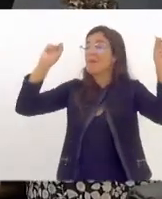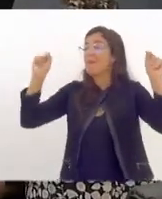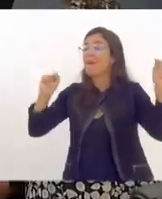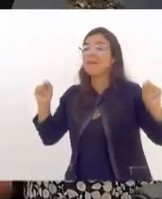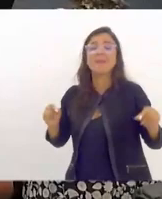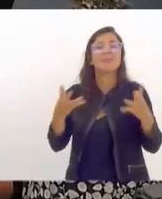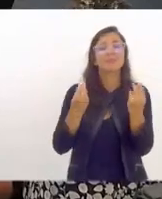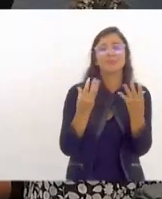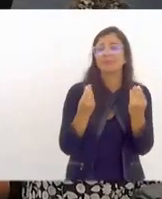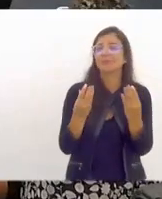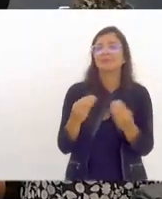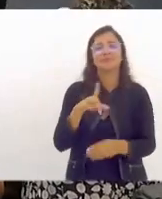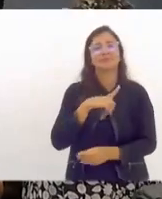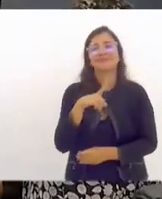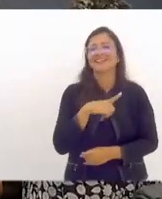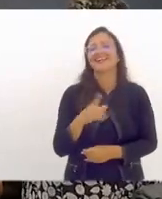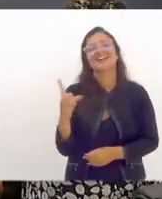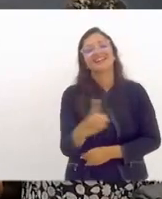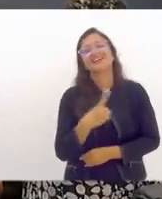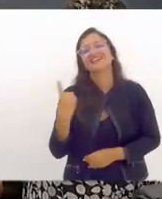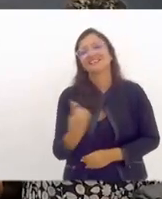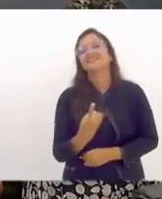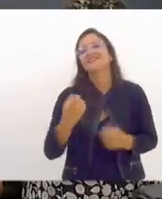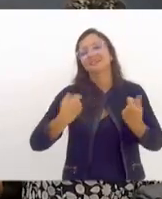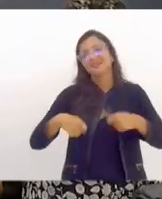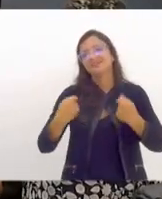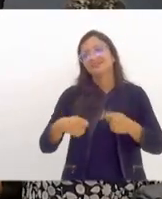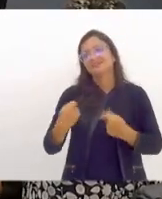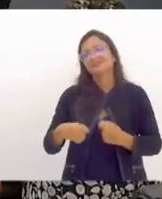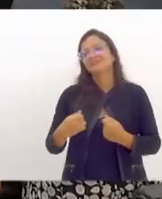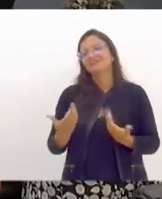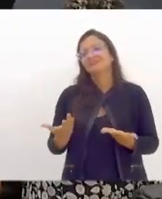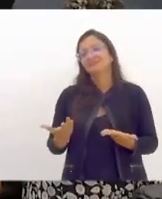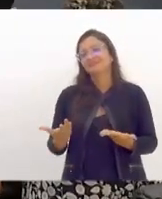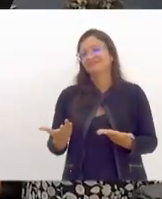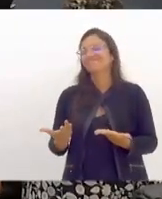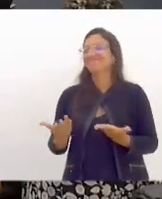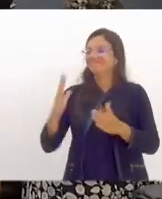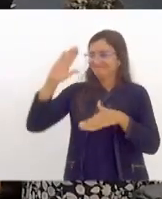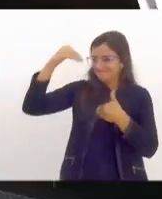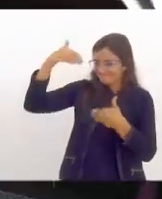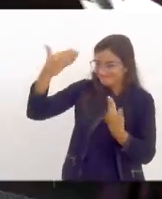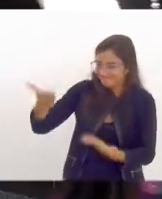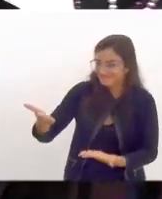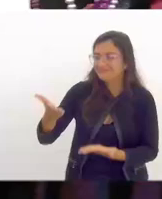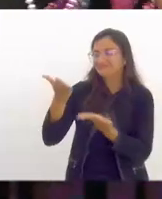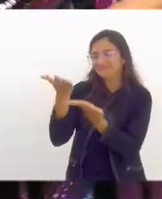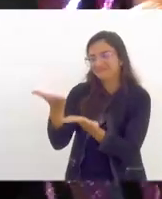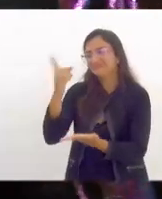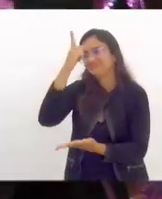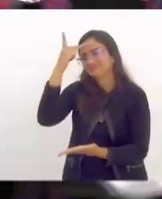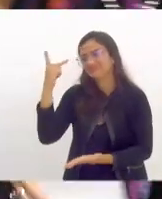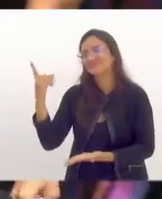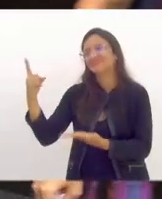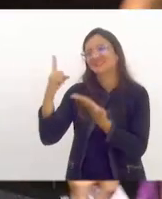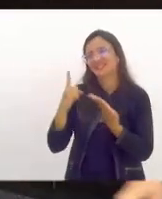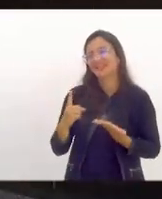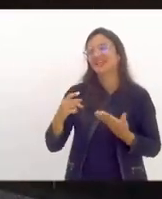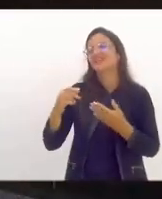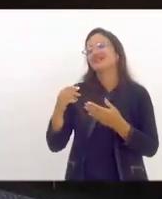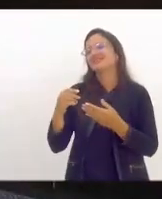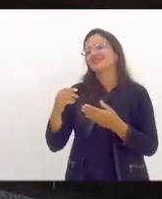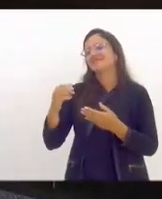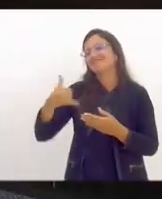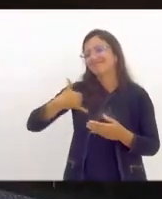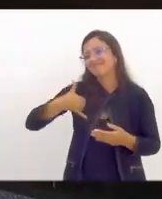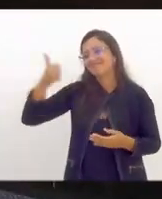fazedores então a gente tem que sempre referecido referenciar principalmente a Quem veio antes de nós quem tá